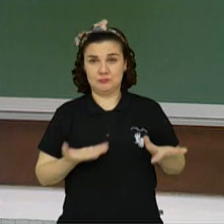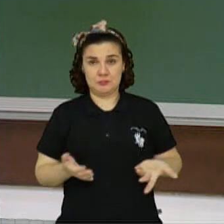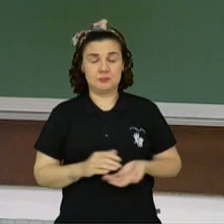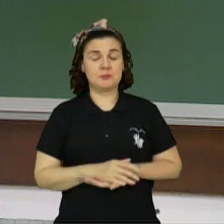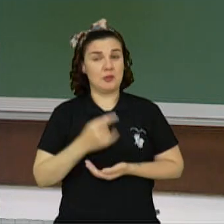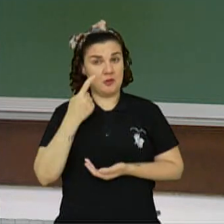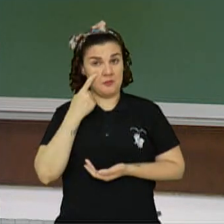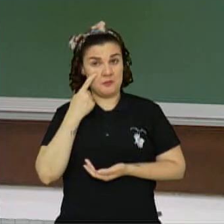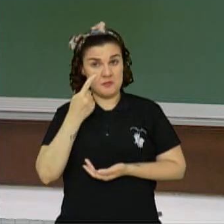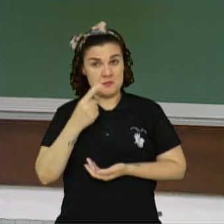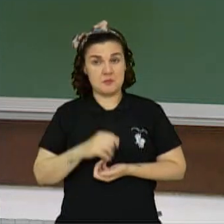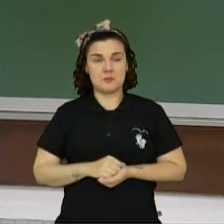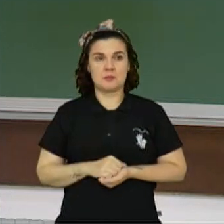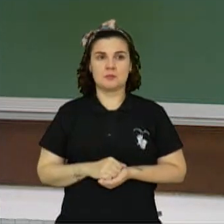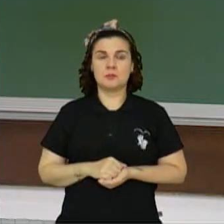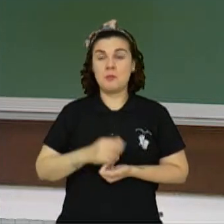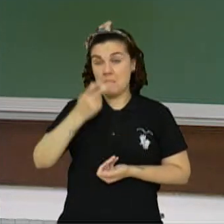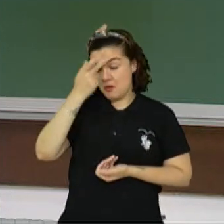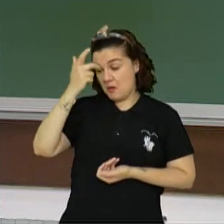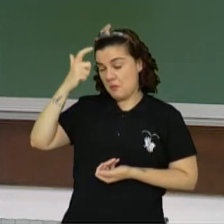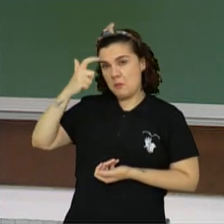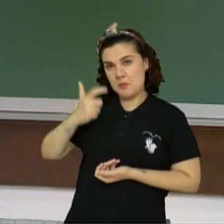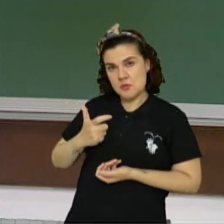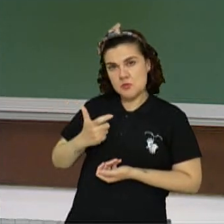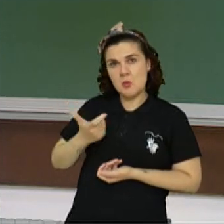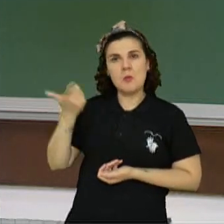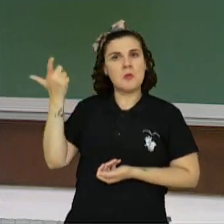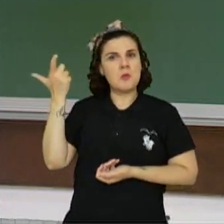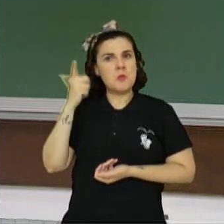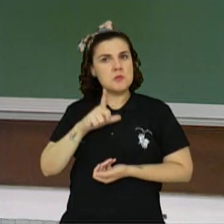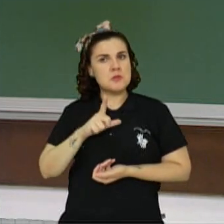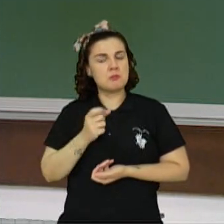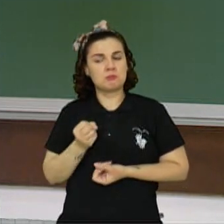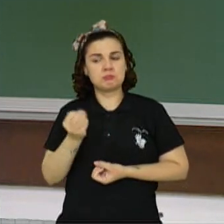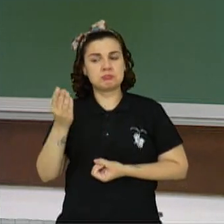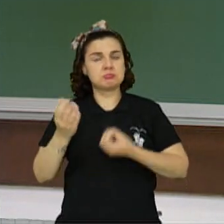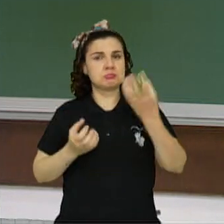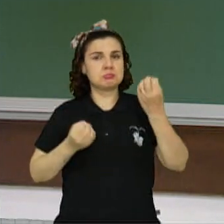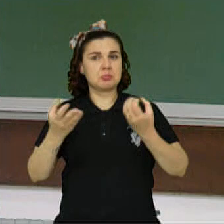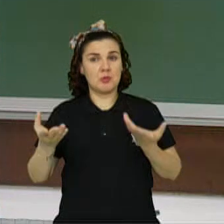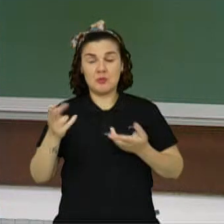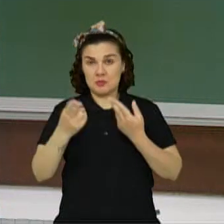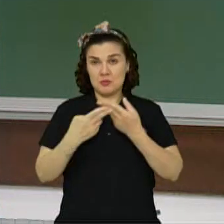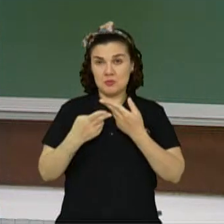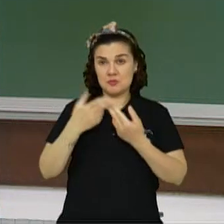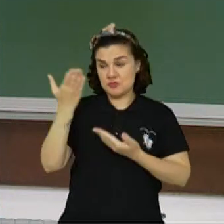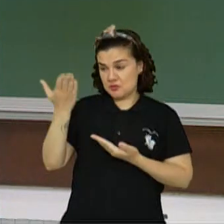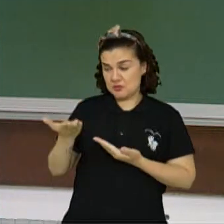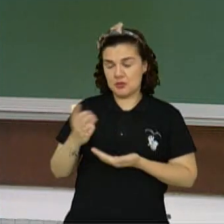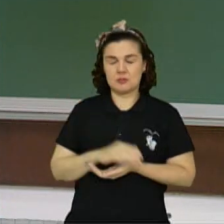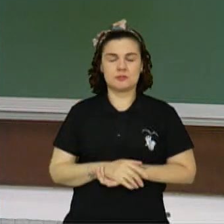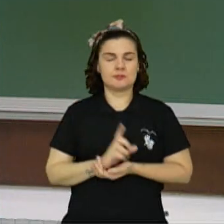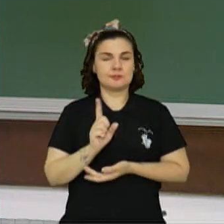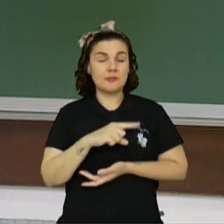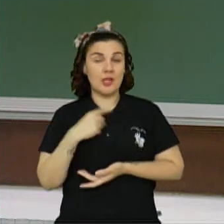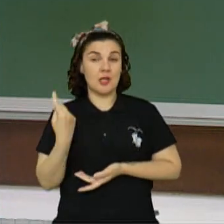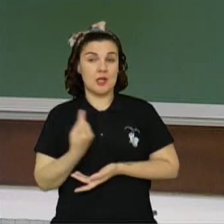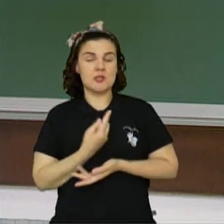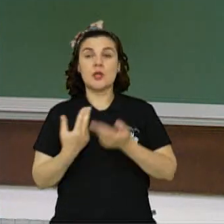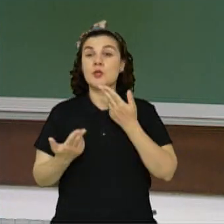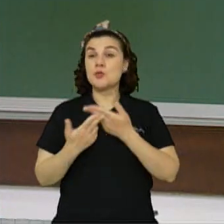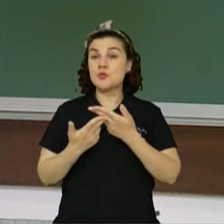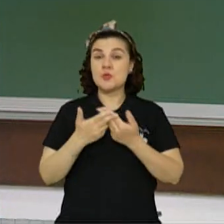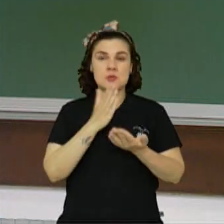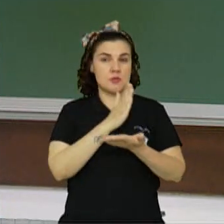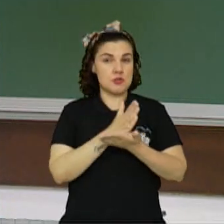Vocês observem, o homem inventou meios de transporte que utilizam-se dessa grandeza física. Nós utilizamos isso no